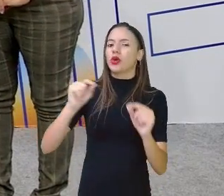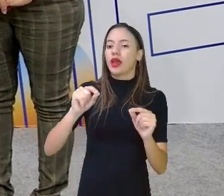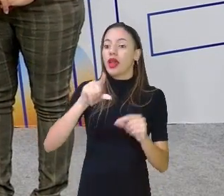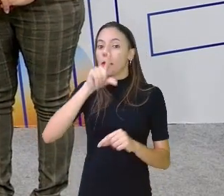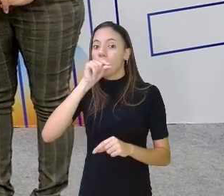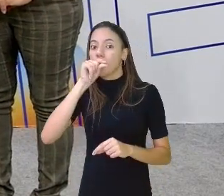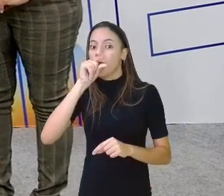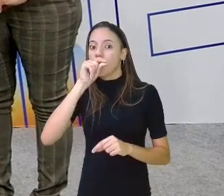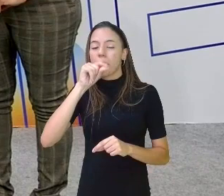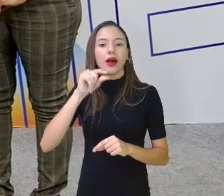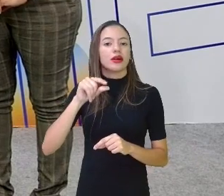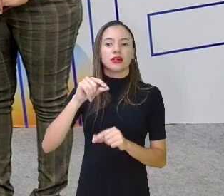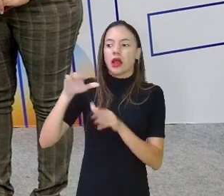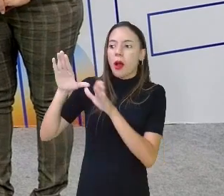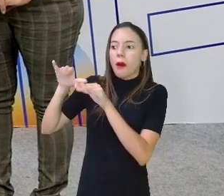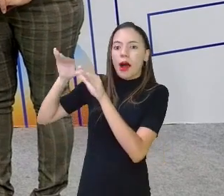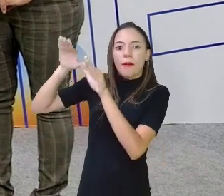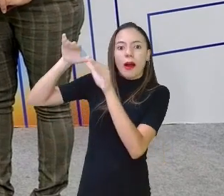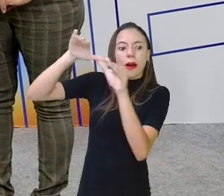as uvas.